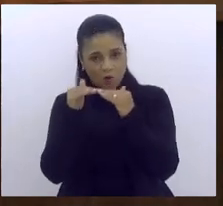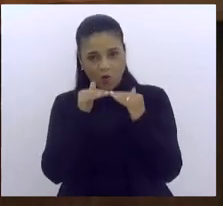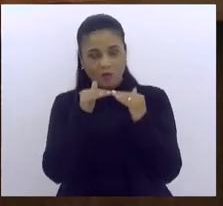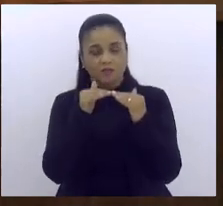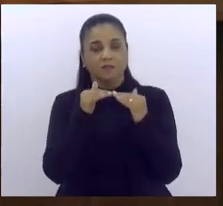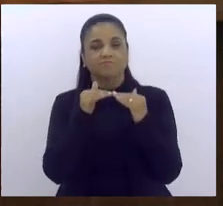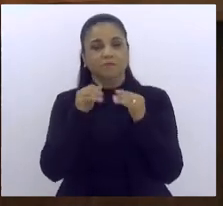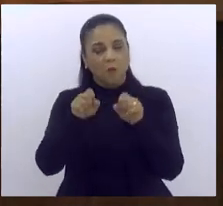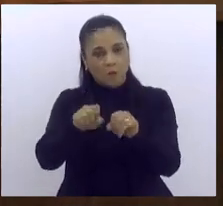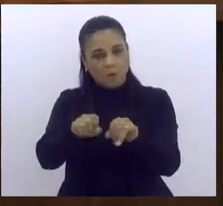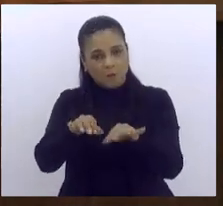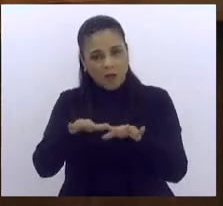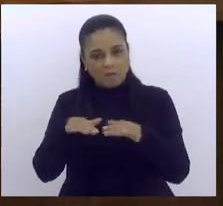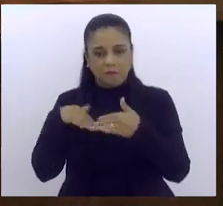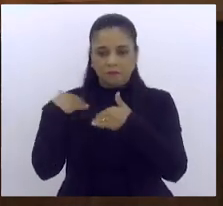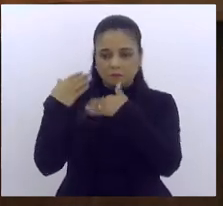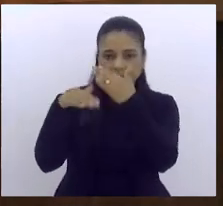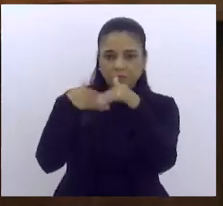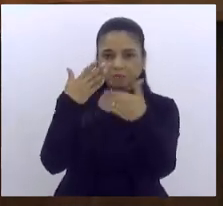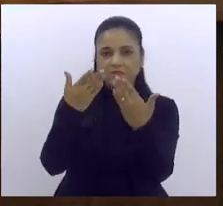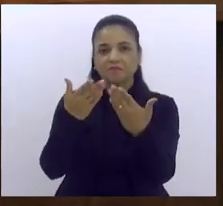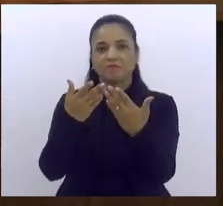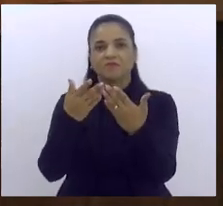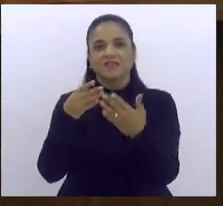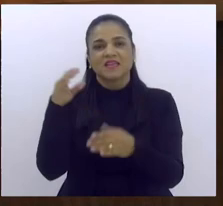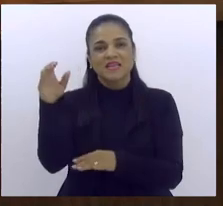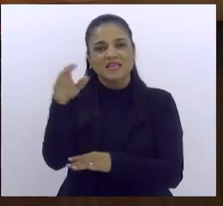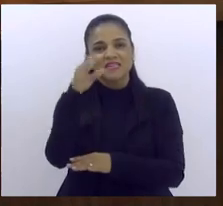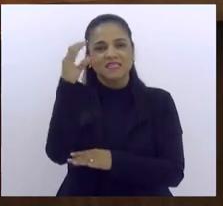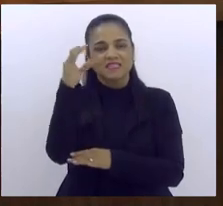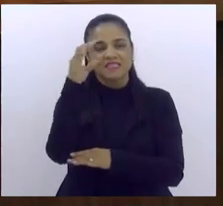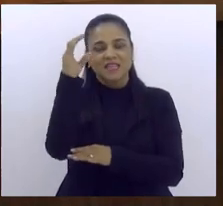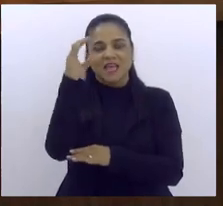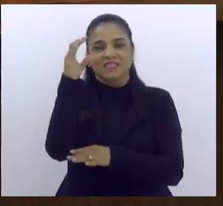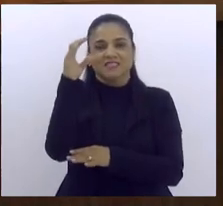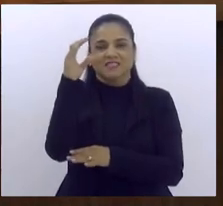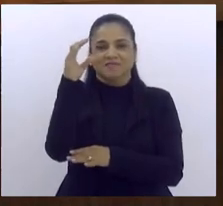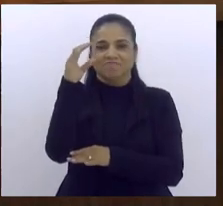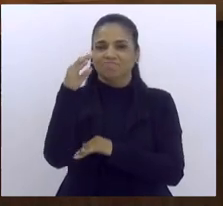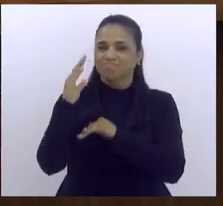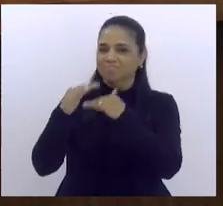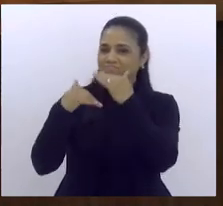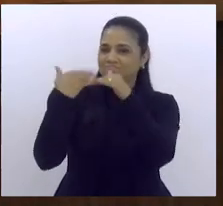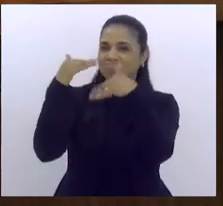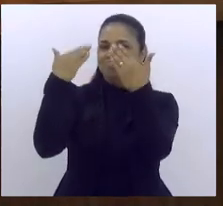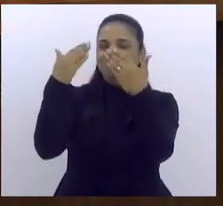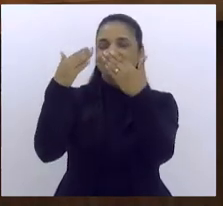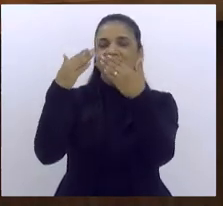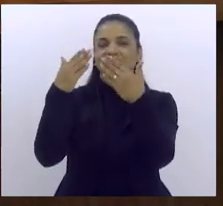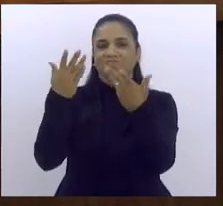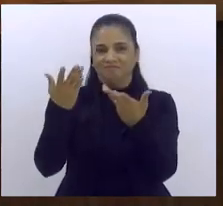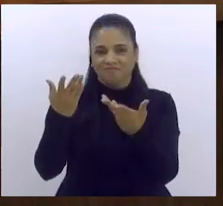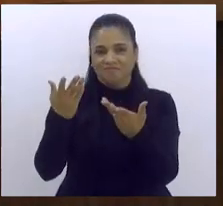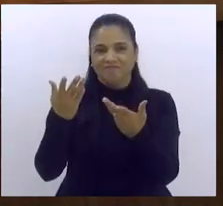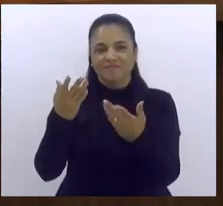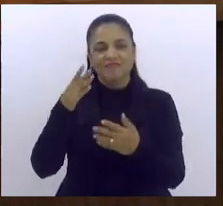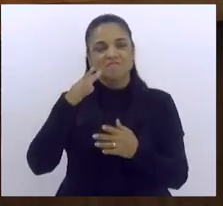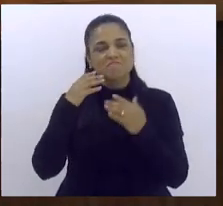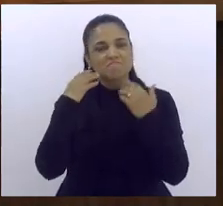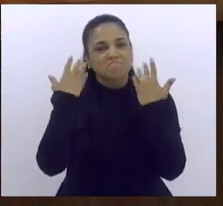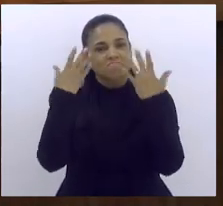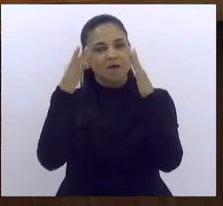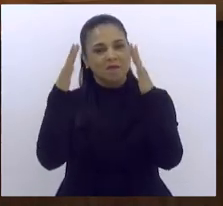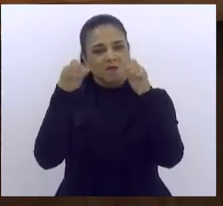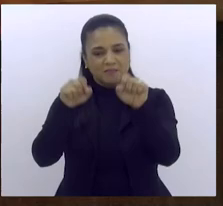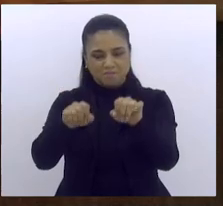o parlamento avança. Então, a ciência foi ouvida e o estigma foi derrotado. Parabéns,